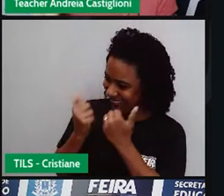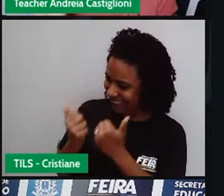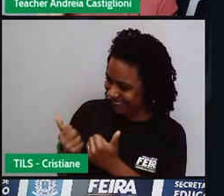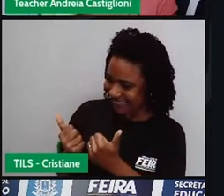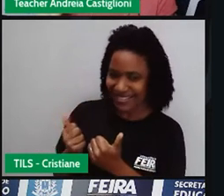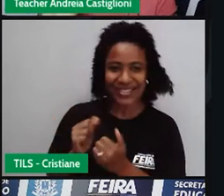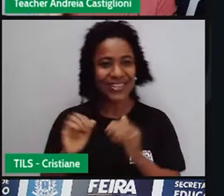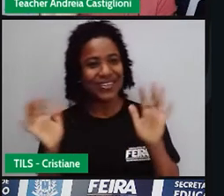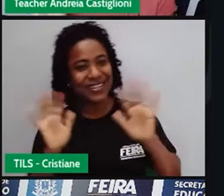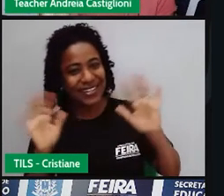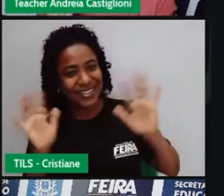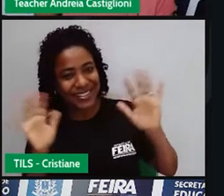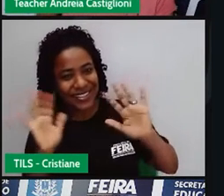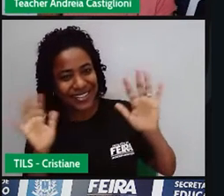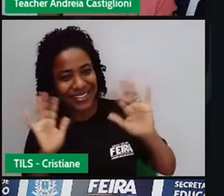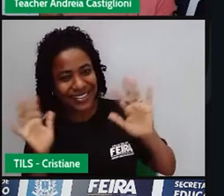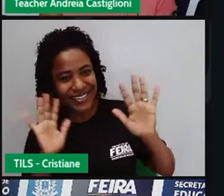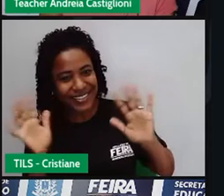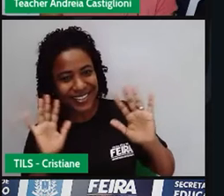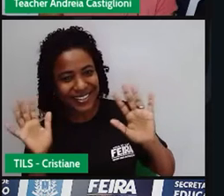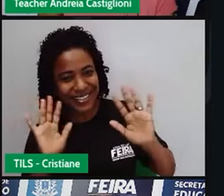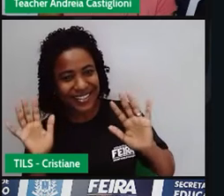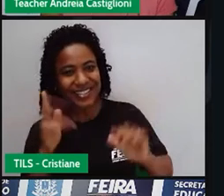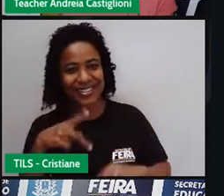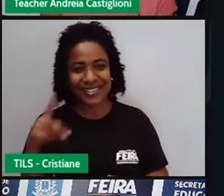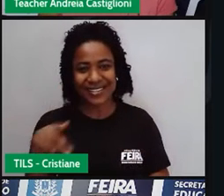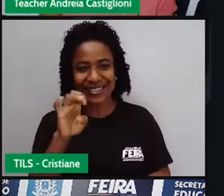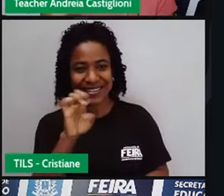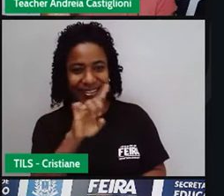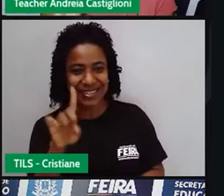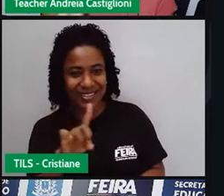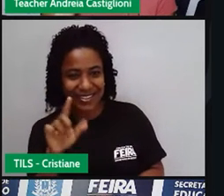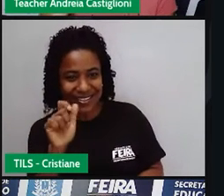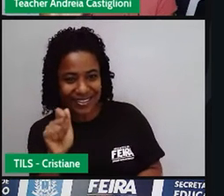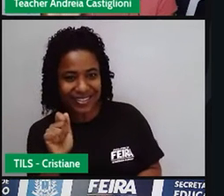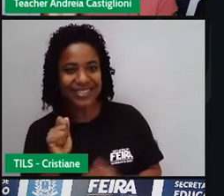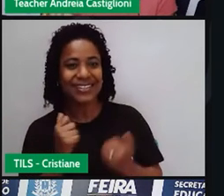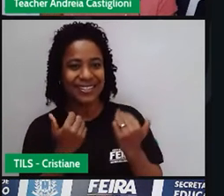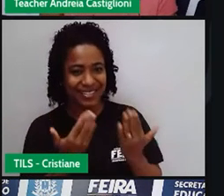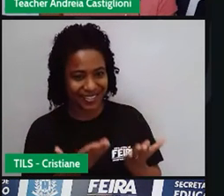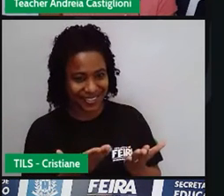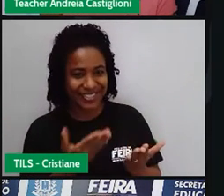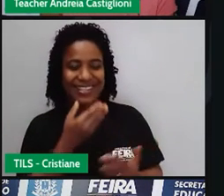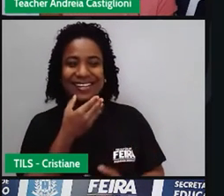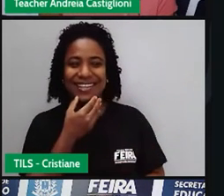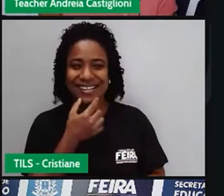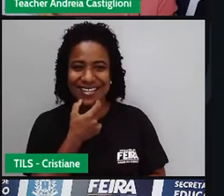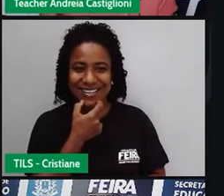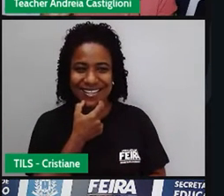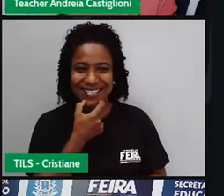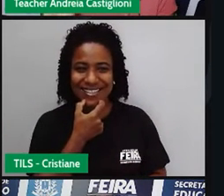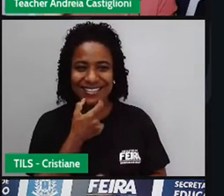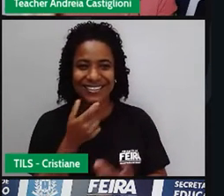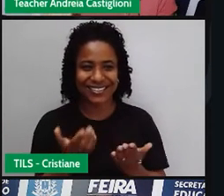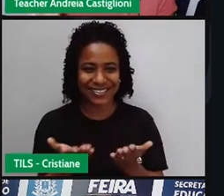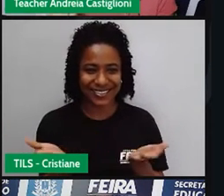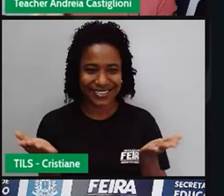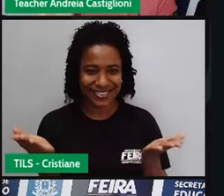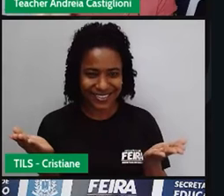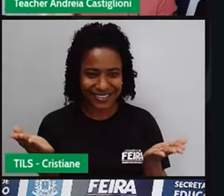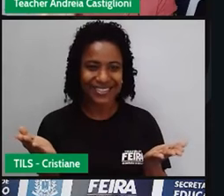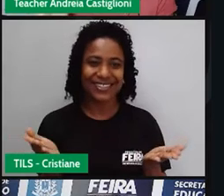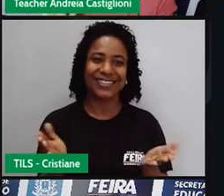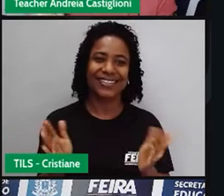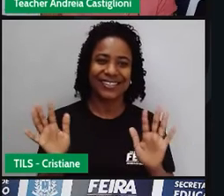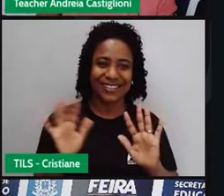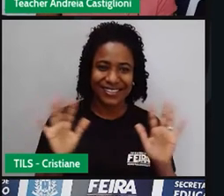é da have one time Action is very rap Olá Elsa